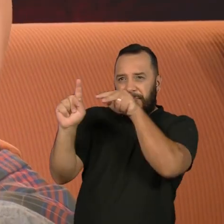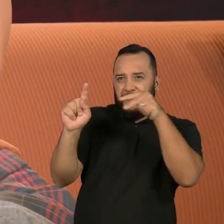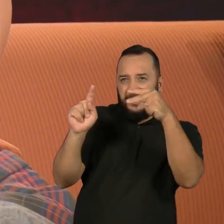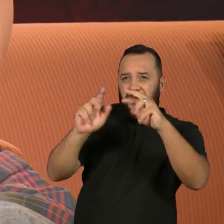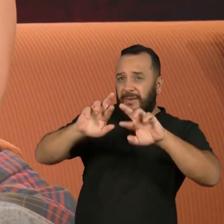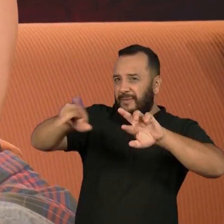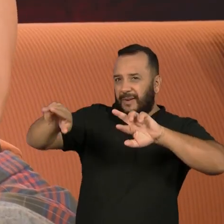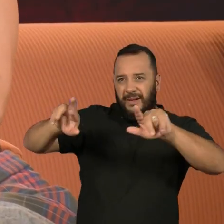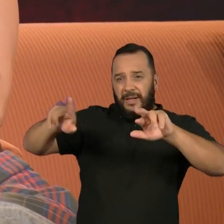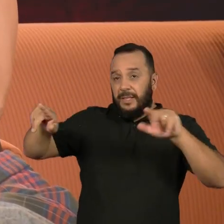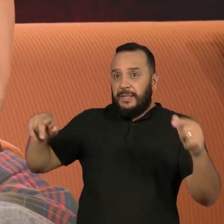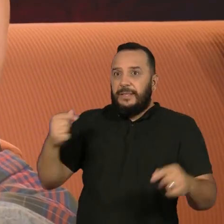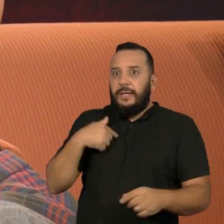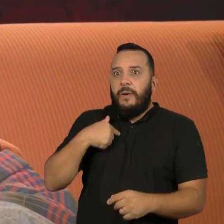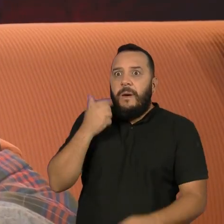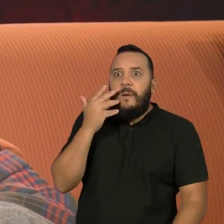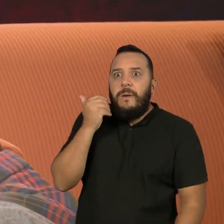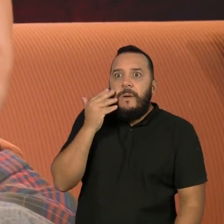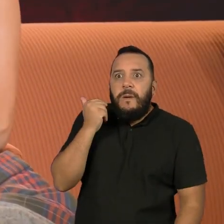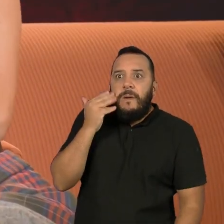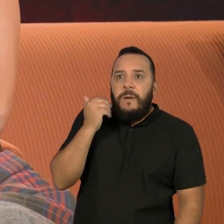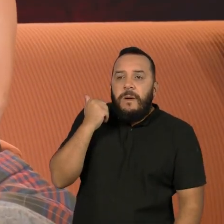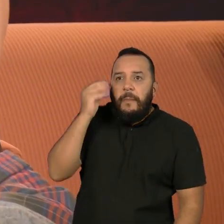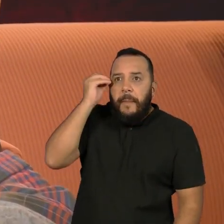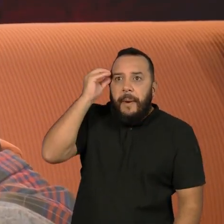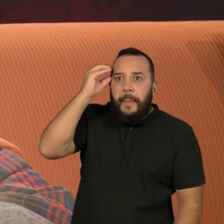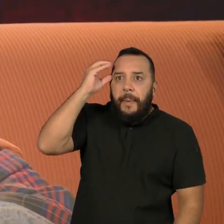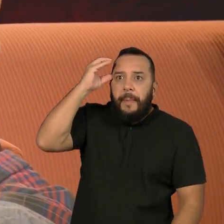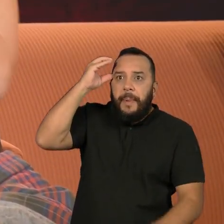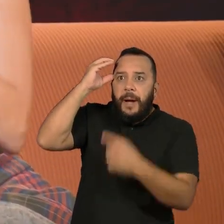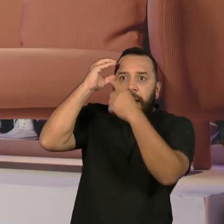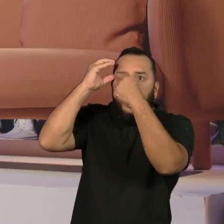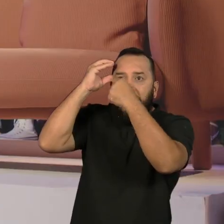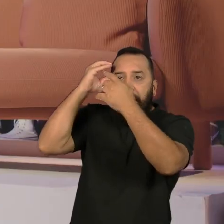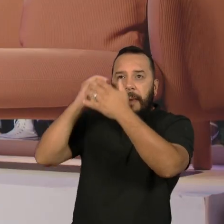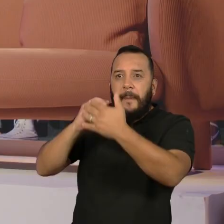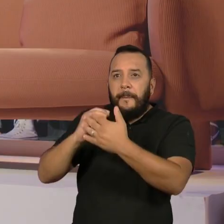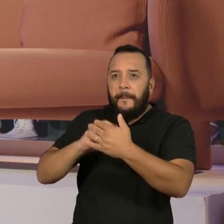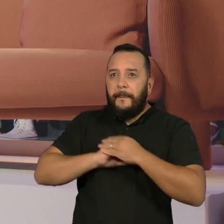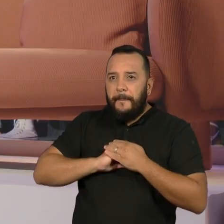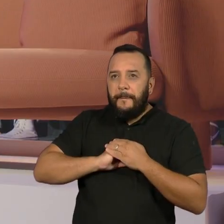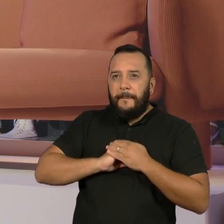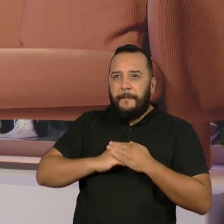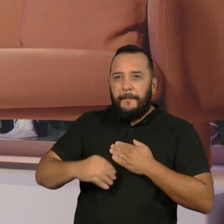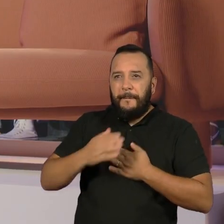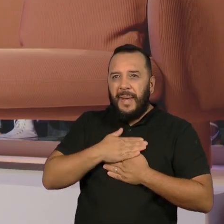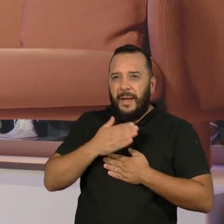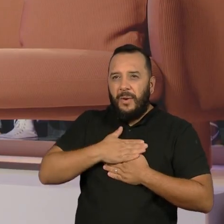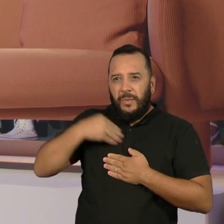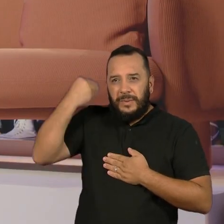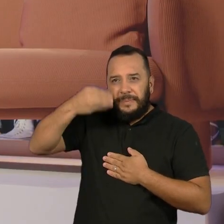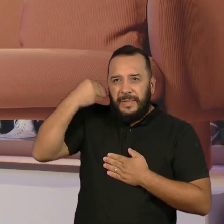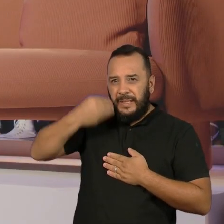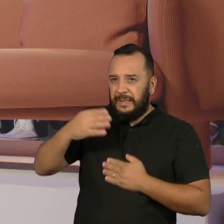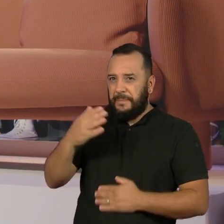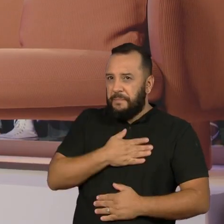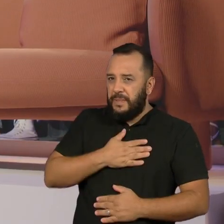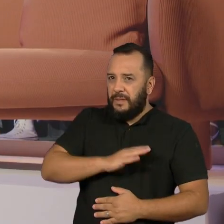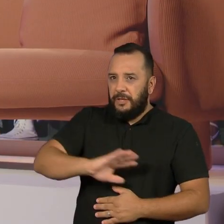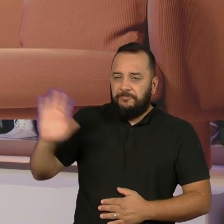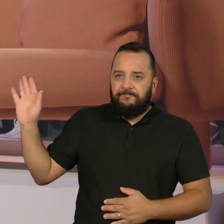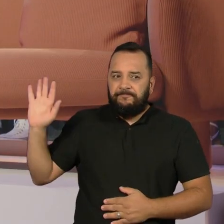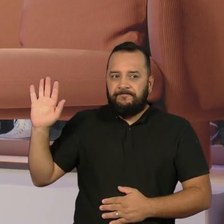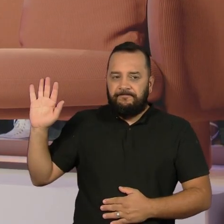só eu tô... Esse conhecimento é meu, sabe? Eu estou absorvendo isso aqui. Só eu estou vivendo isso aqui, sabe? Não